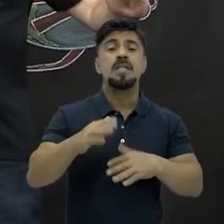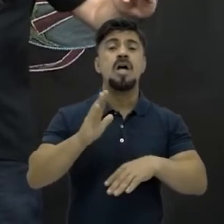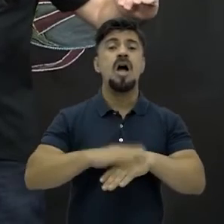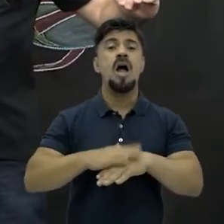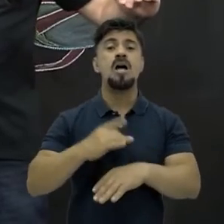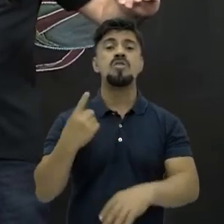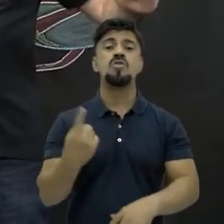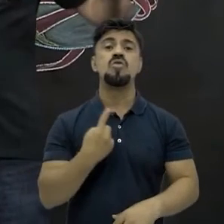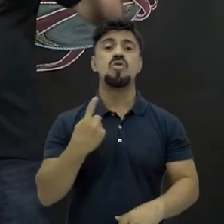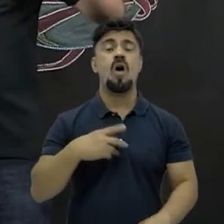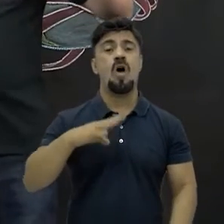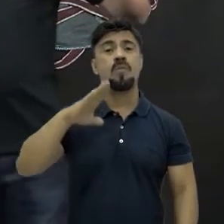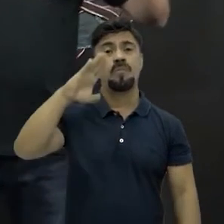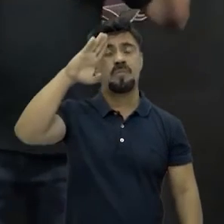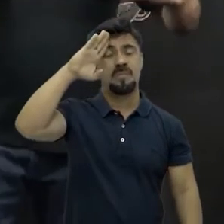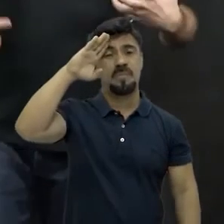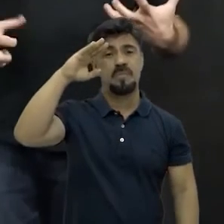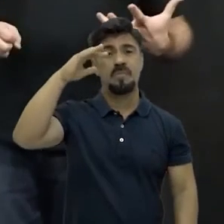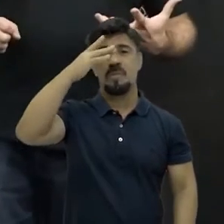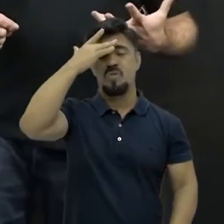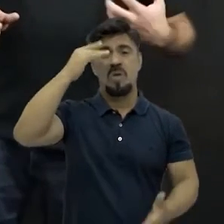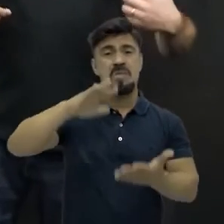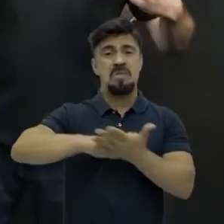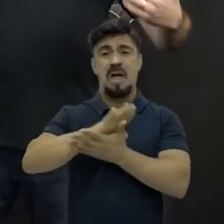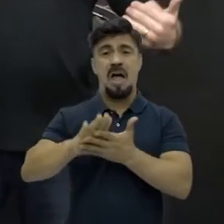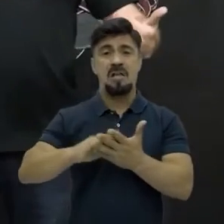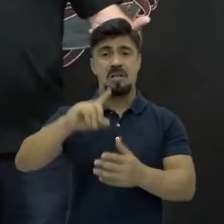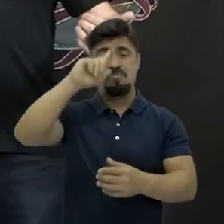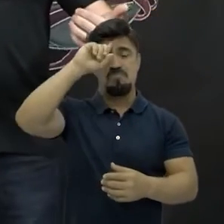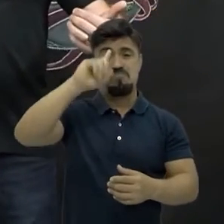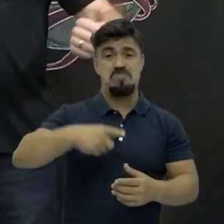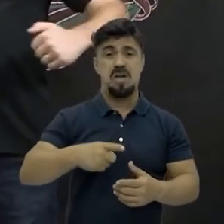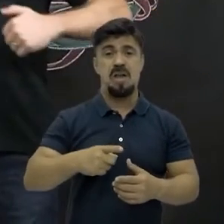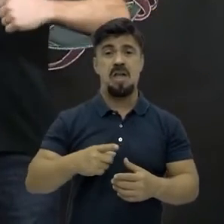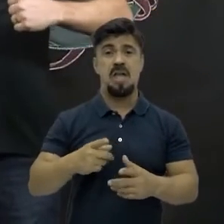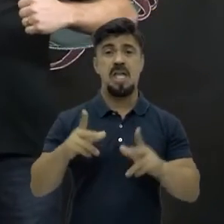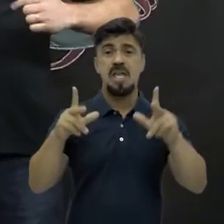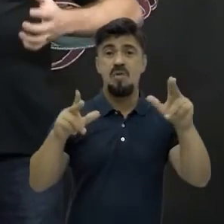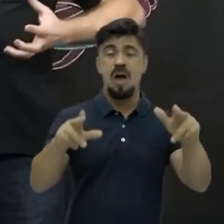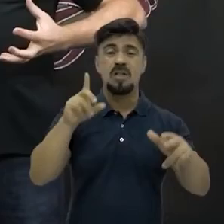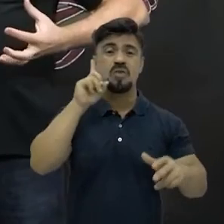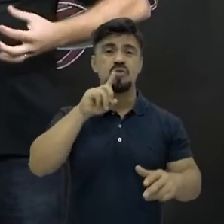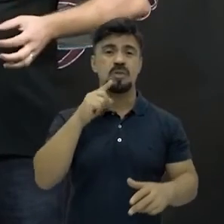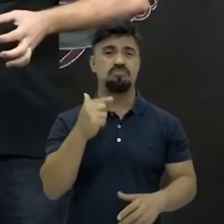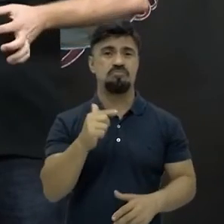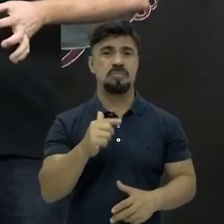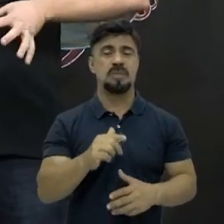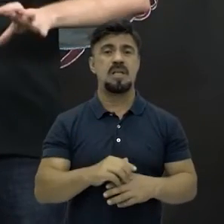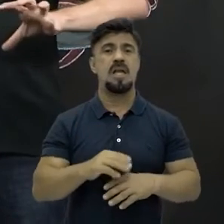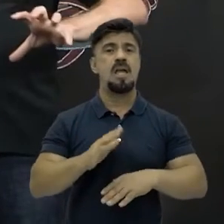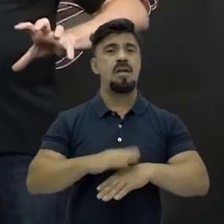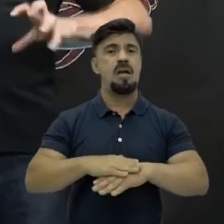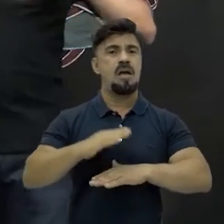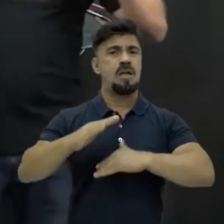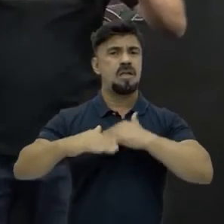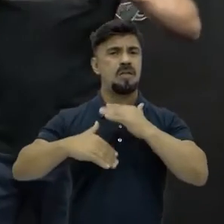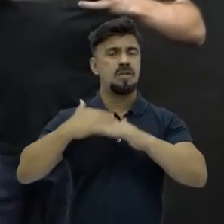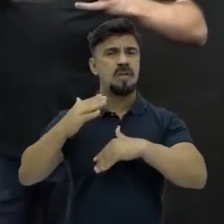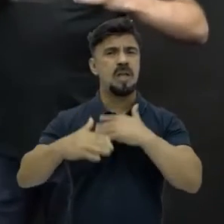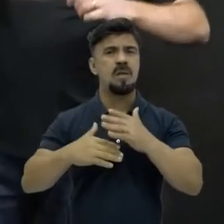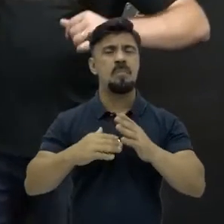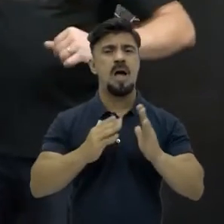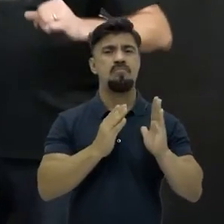sozinho nessa onda militar. Ninguém tem o poder militar como os Estados Unidos. Porém, com o desenvolvimento aí de